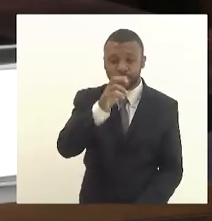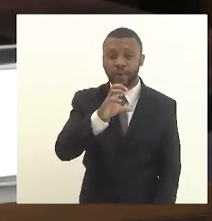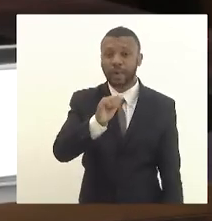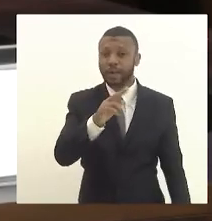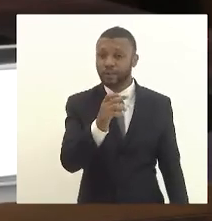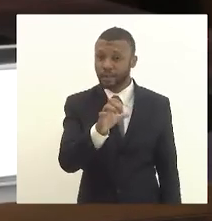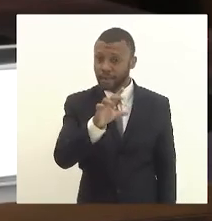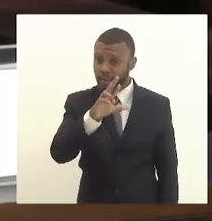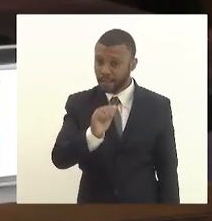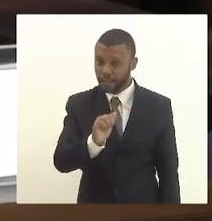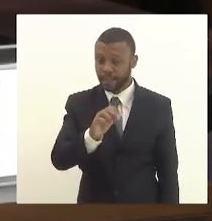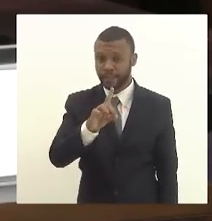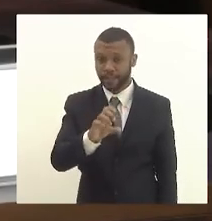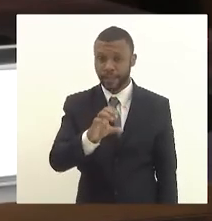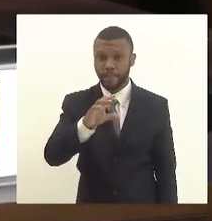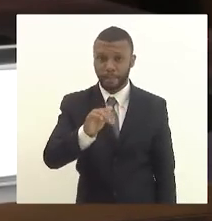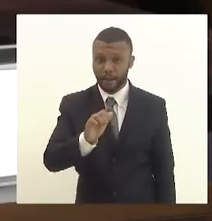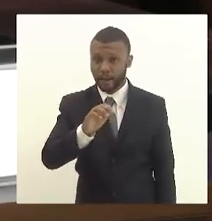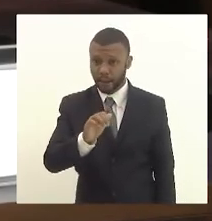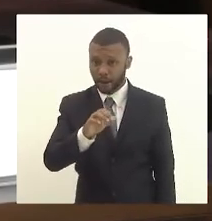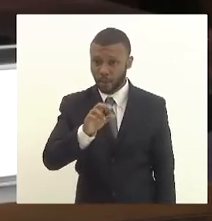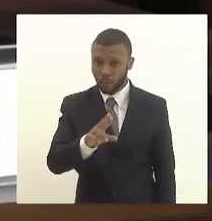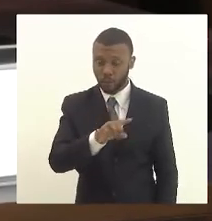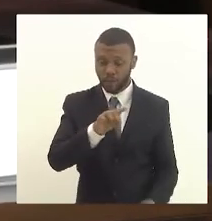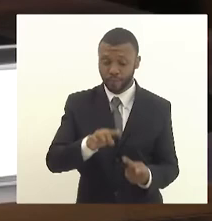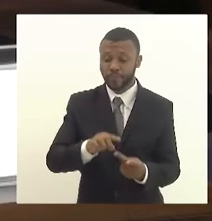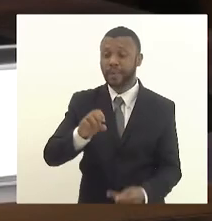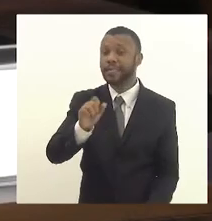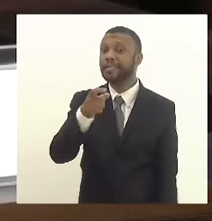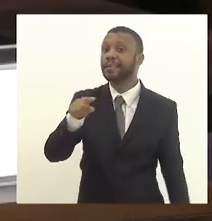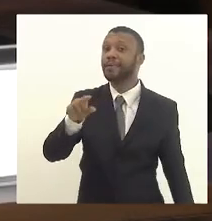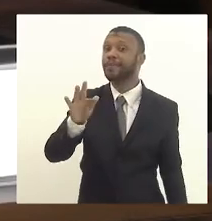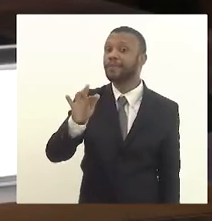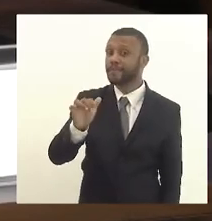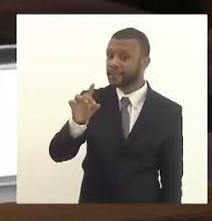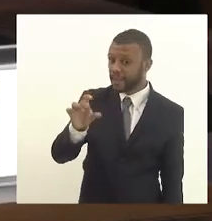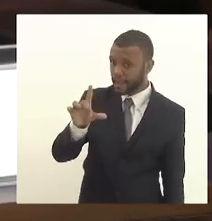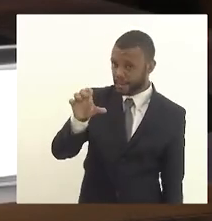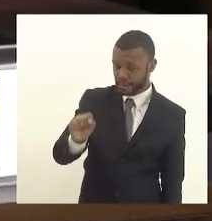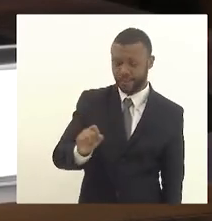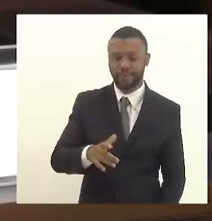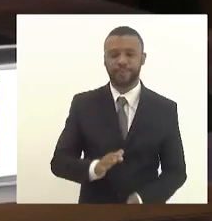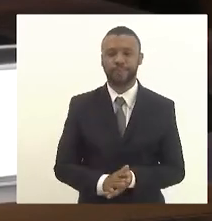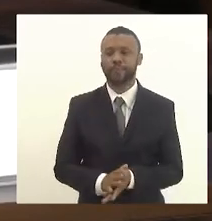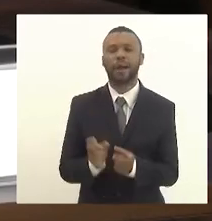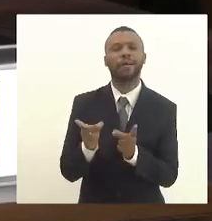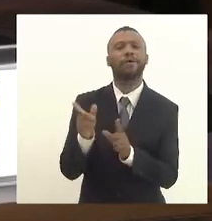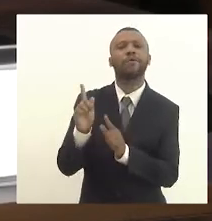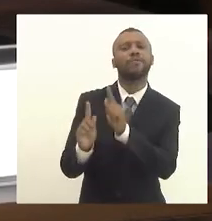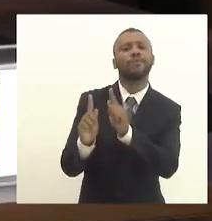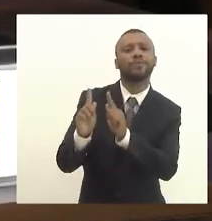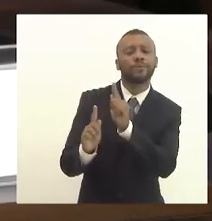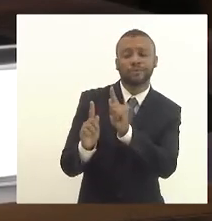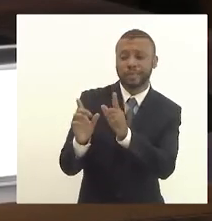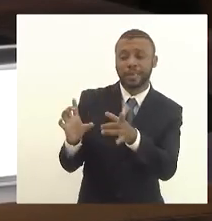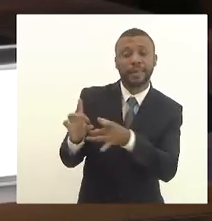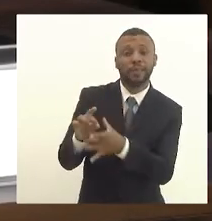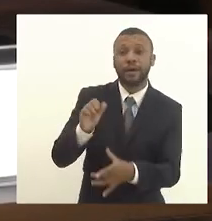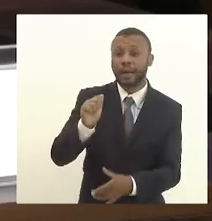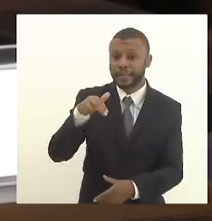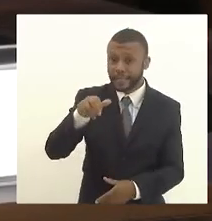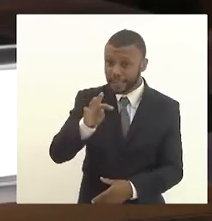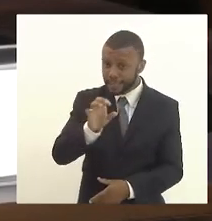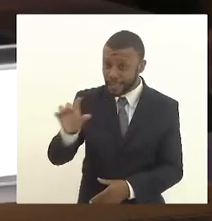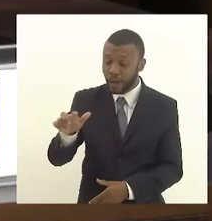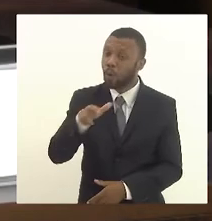de São Fidélis, o leilão do 5G feito pela Anatel não é feito só de cobertura do 5G, é feito também